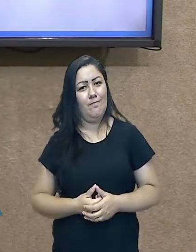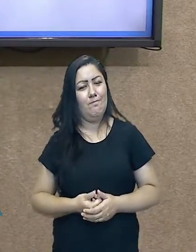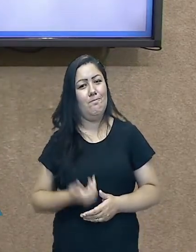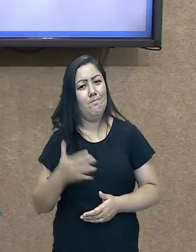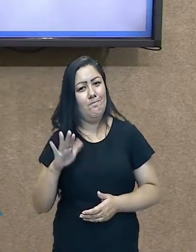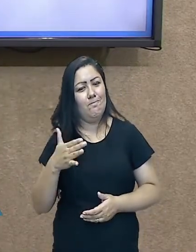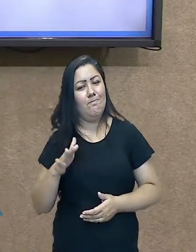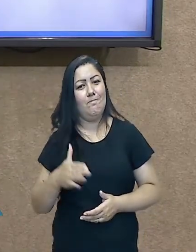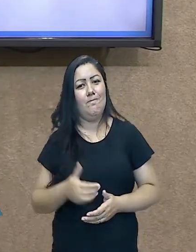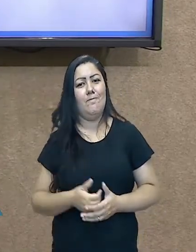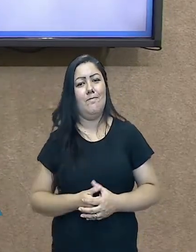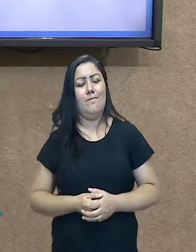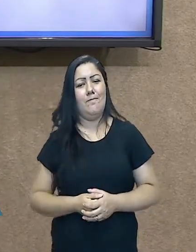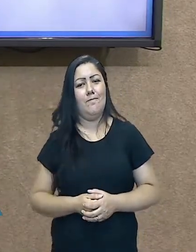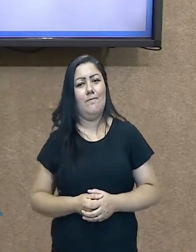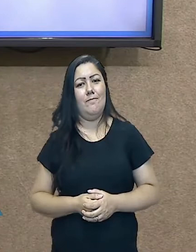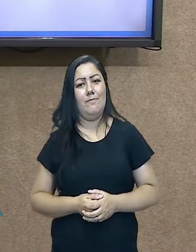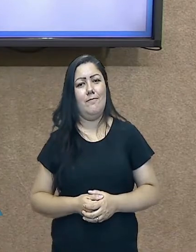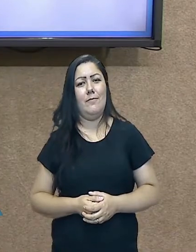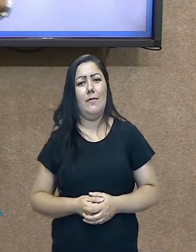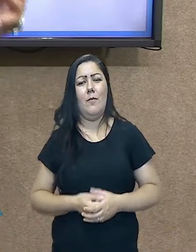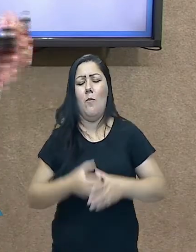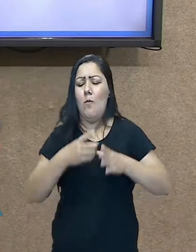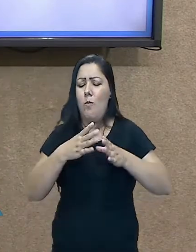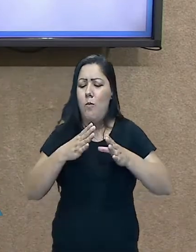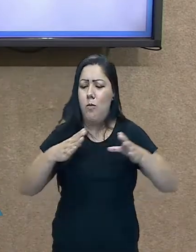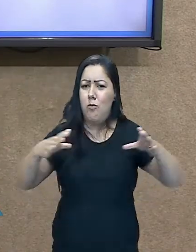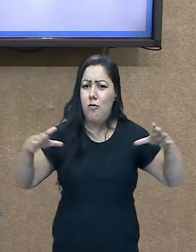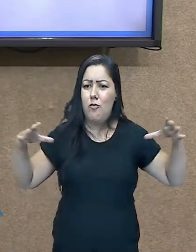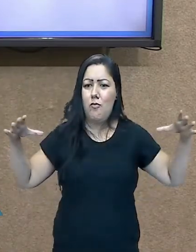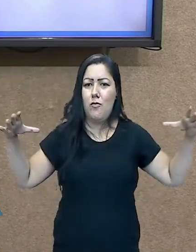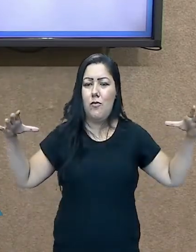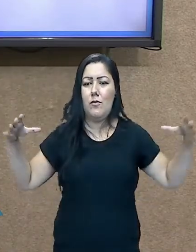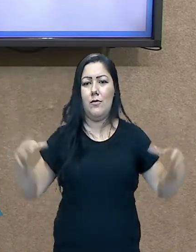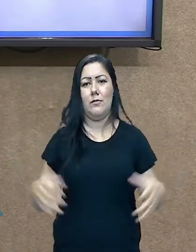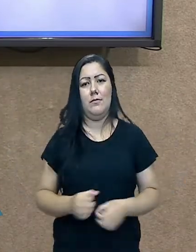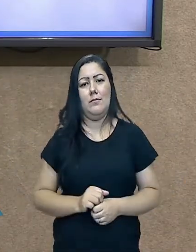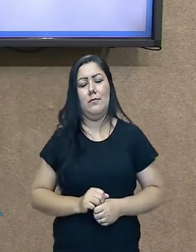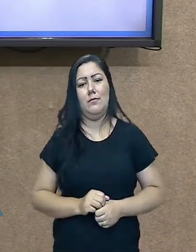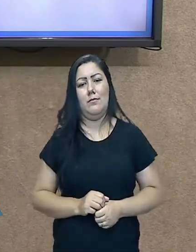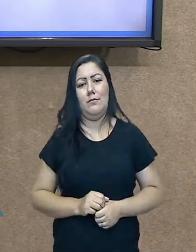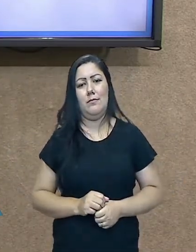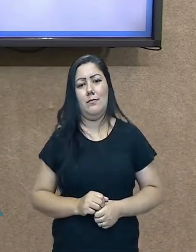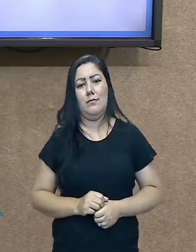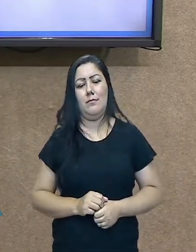quadrados. Um território gigantesco,